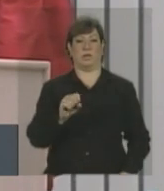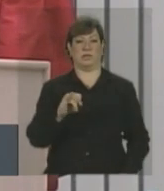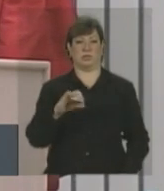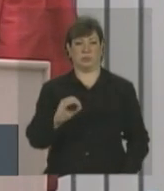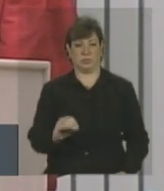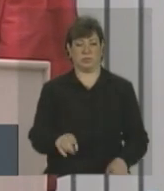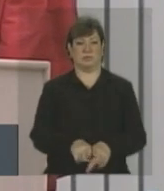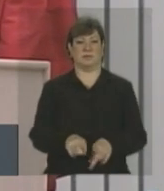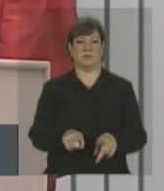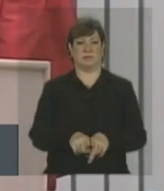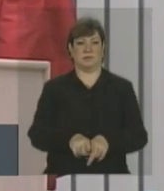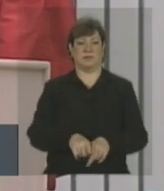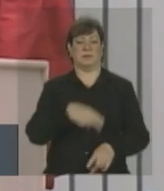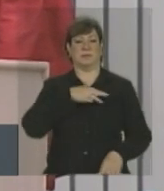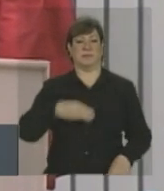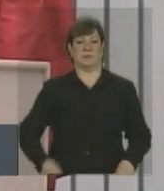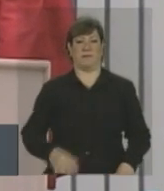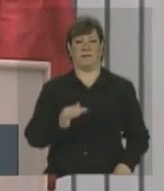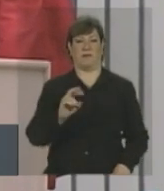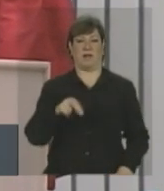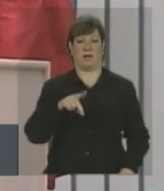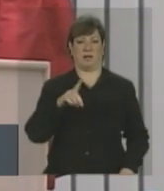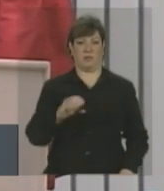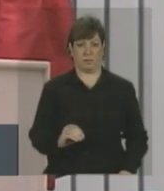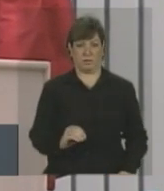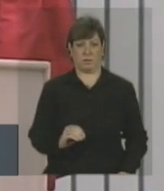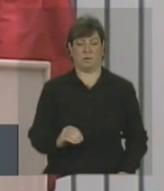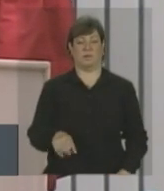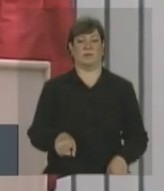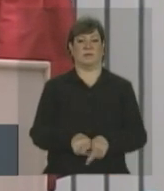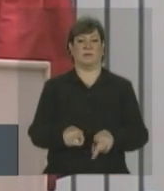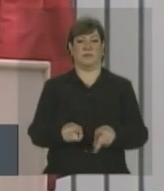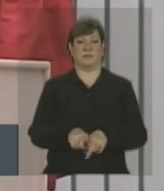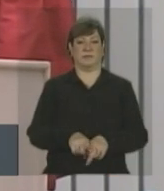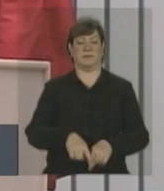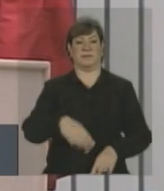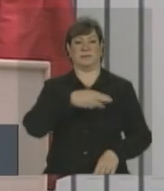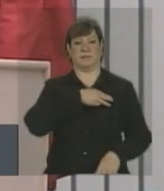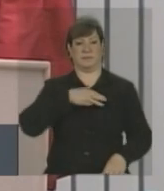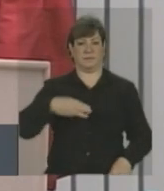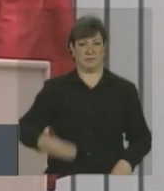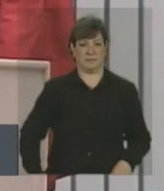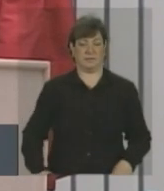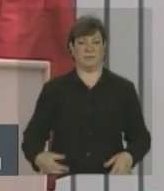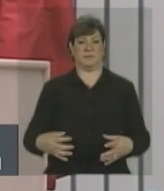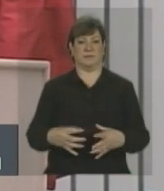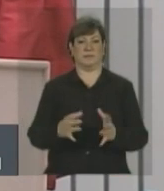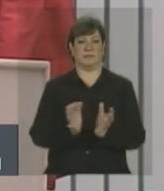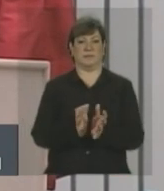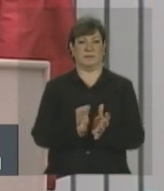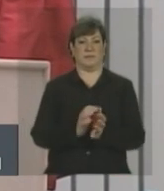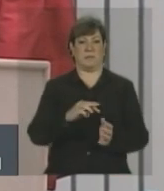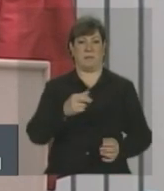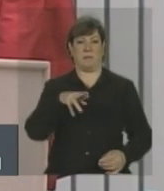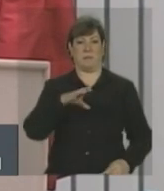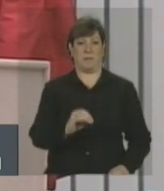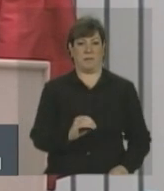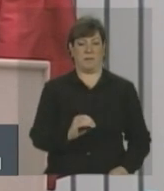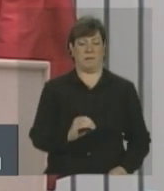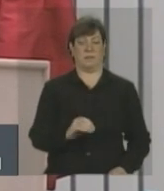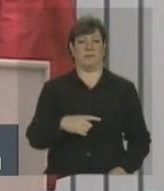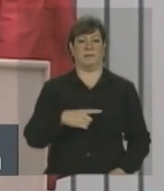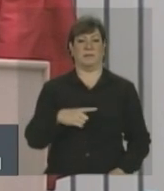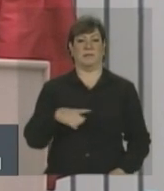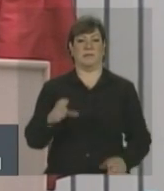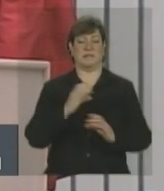da Educação, Fernando Pimentel do Desenvolvimento, Indústria e Comércio Exterior, Marco Antônio Raup